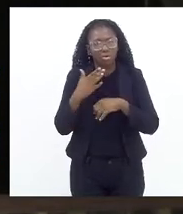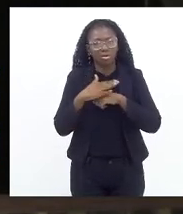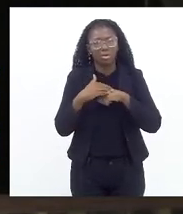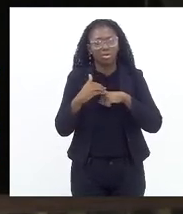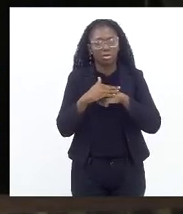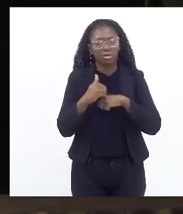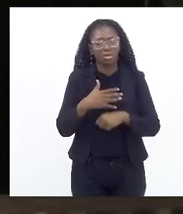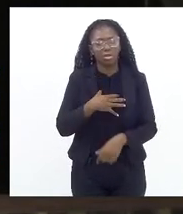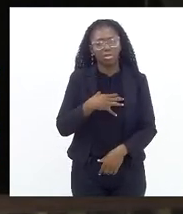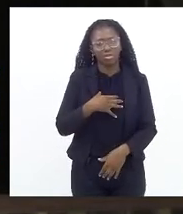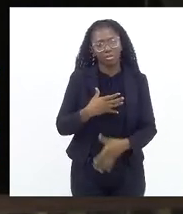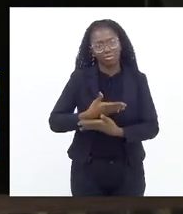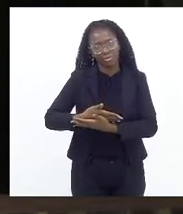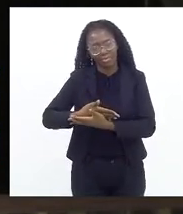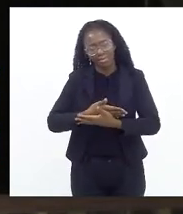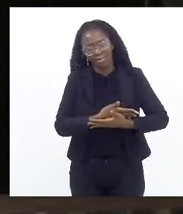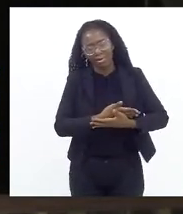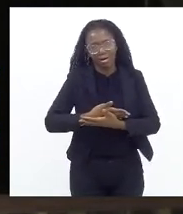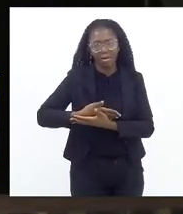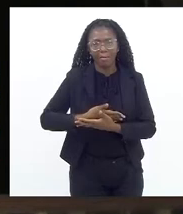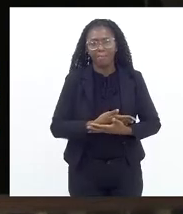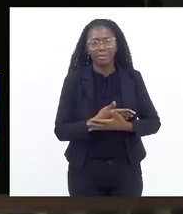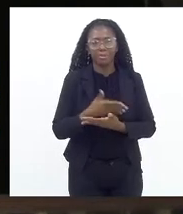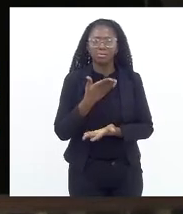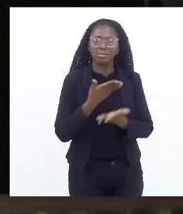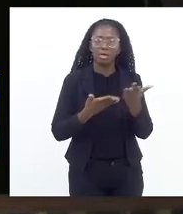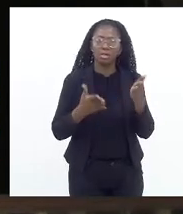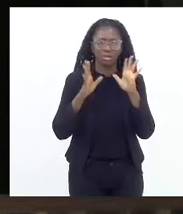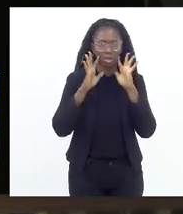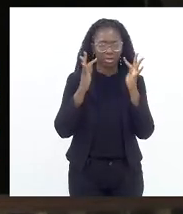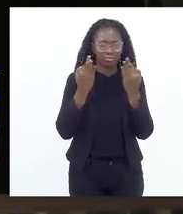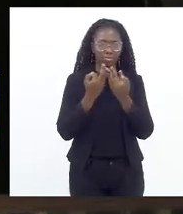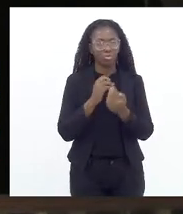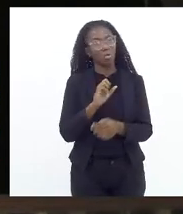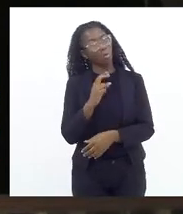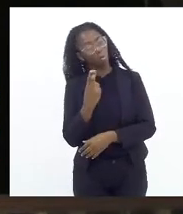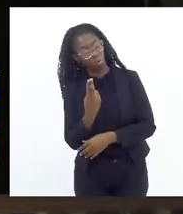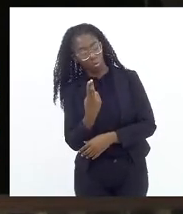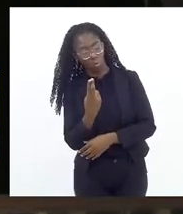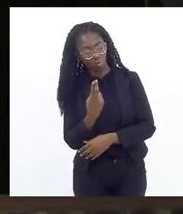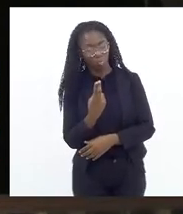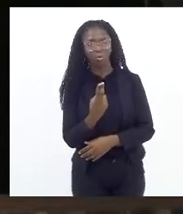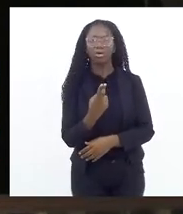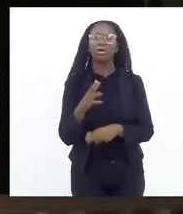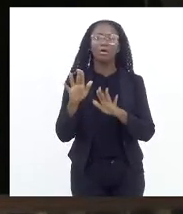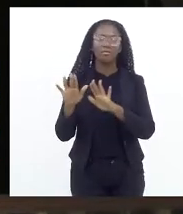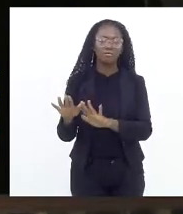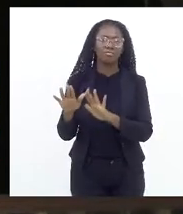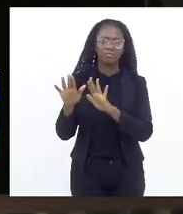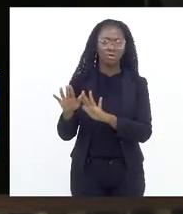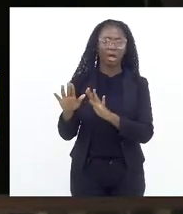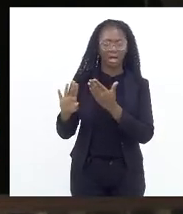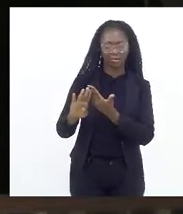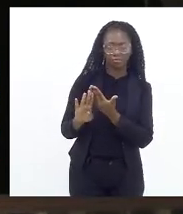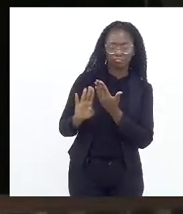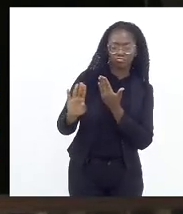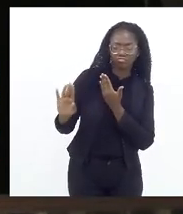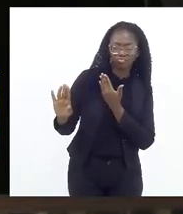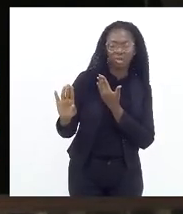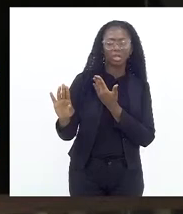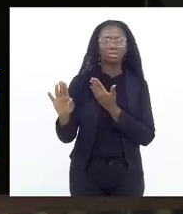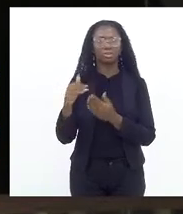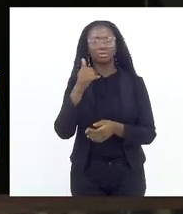de bebês recém-nascidos, órfãos ou os que, por algum motivo, têm ficado privados da presença